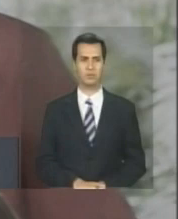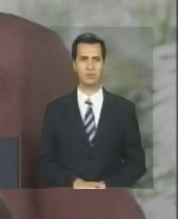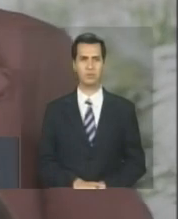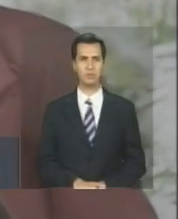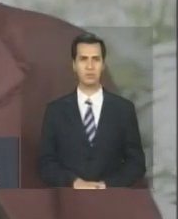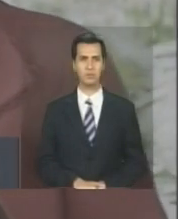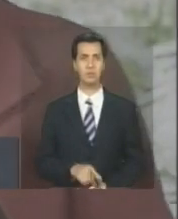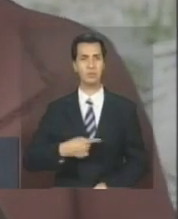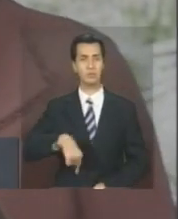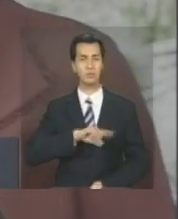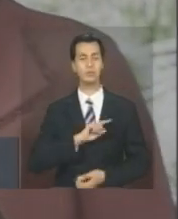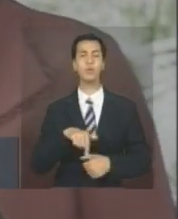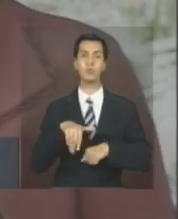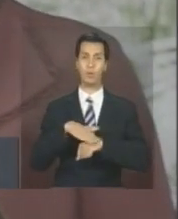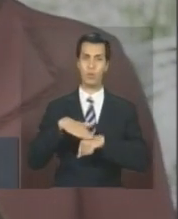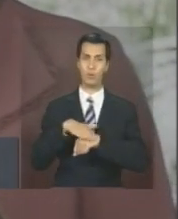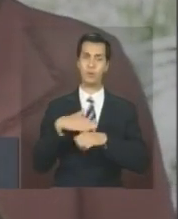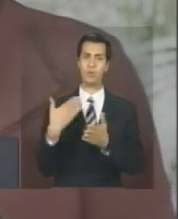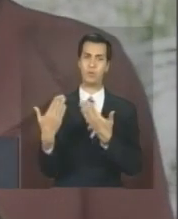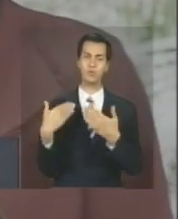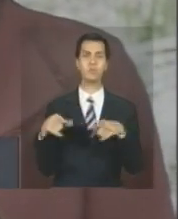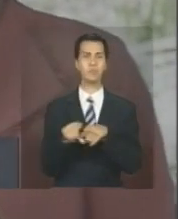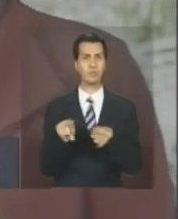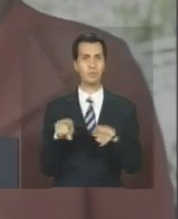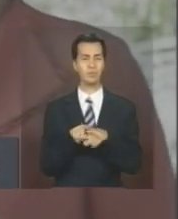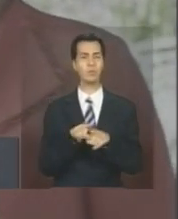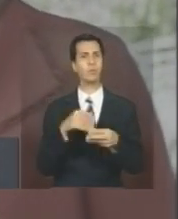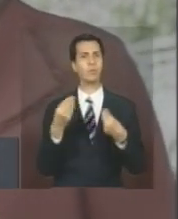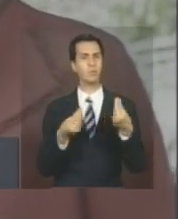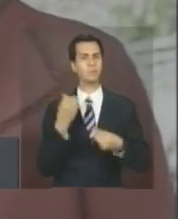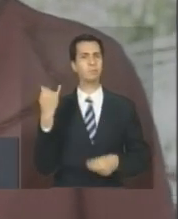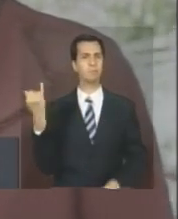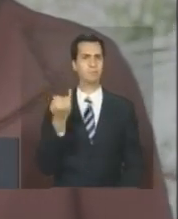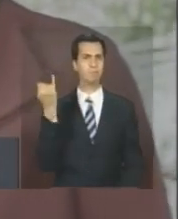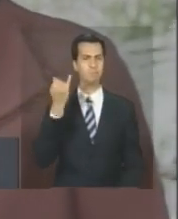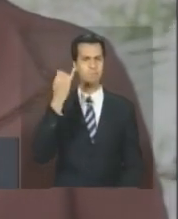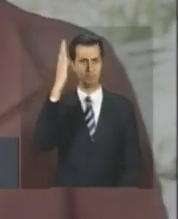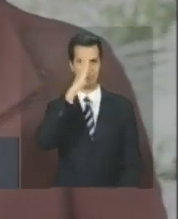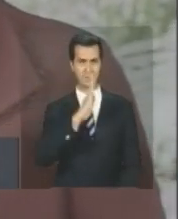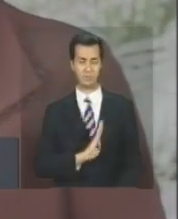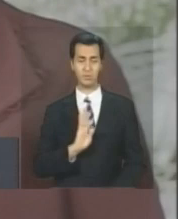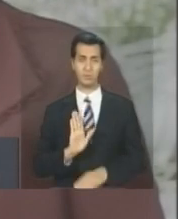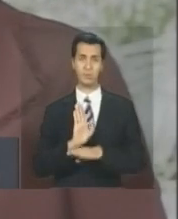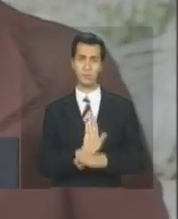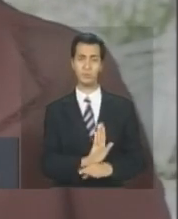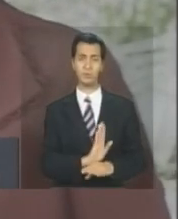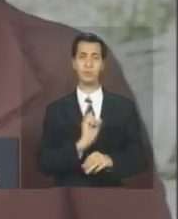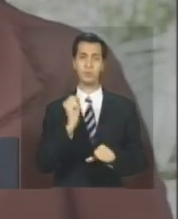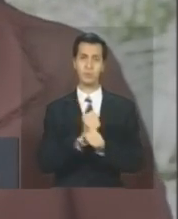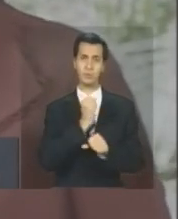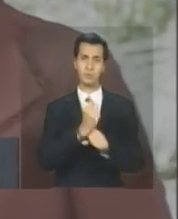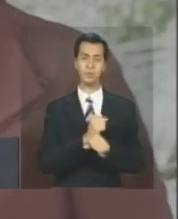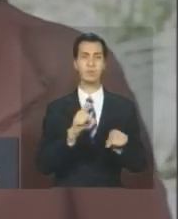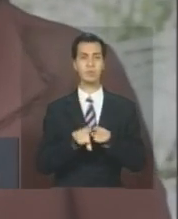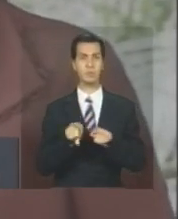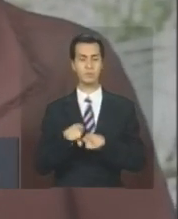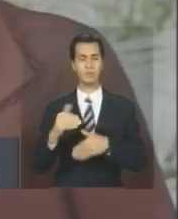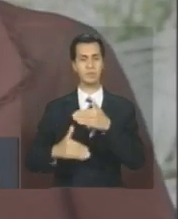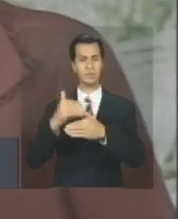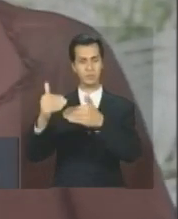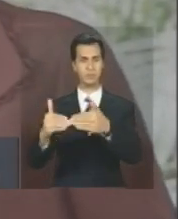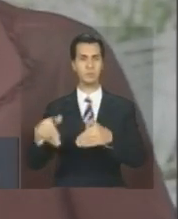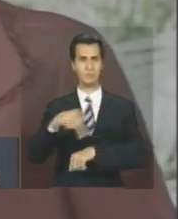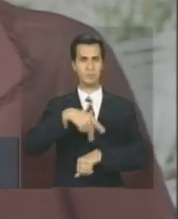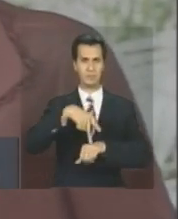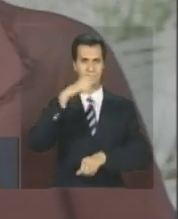Conversamos ainda sobre a importância da participação do Brasil na reconstrução e no desenvolvimento do Haiti. Nous